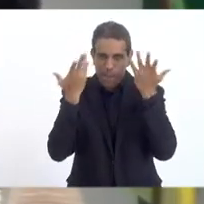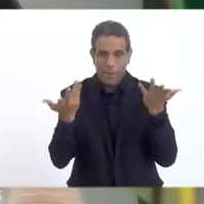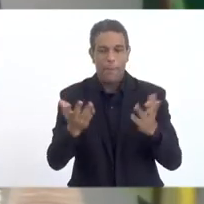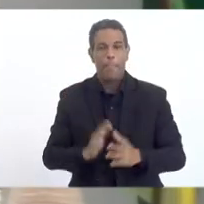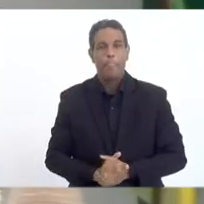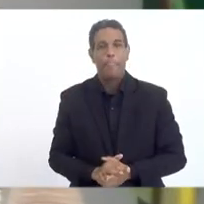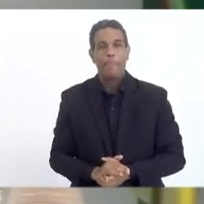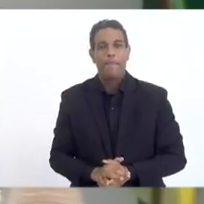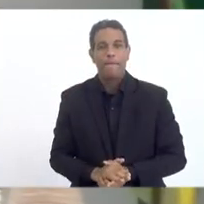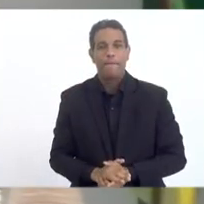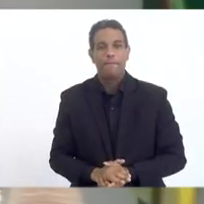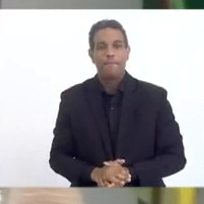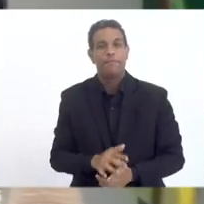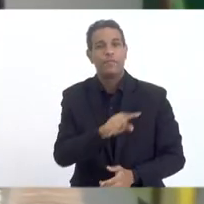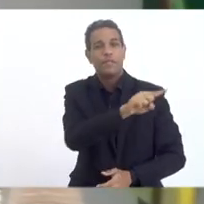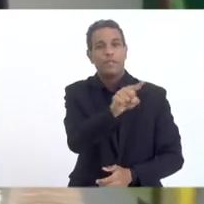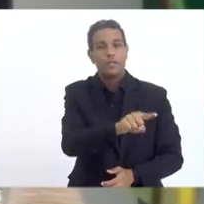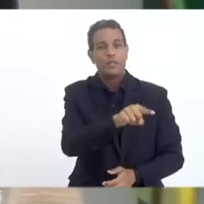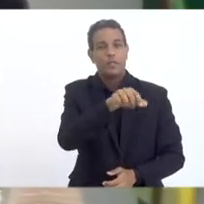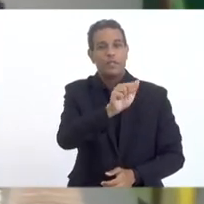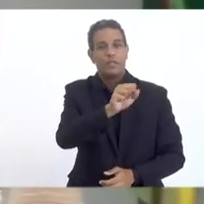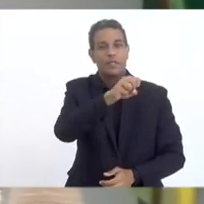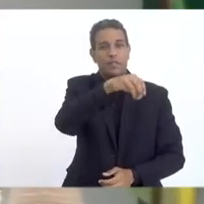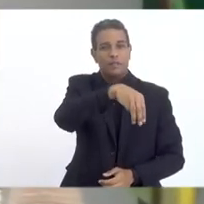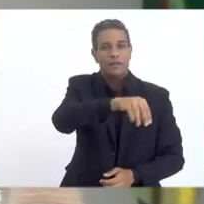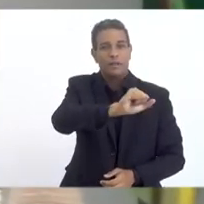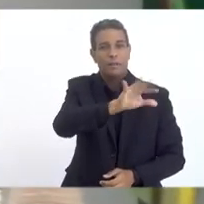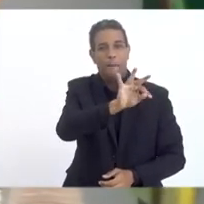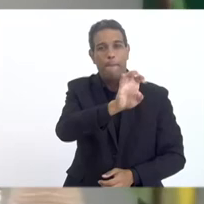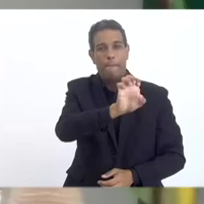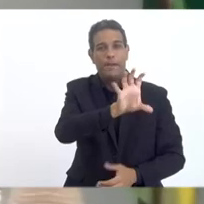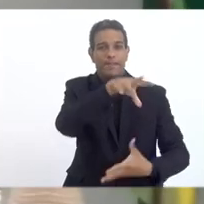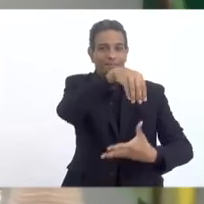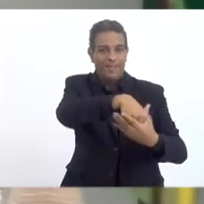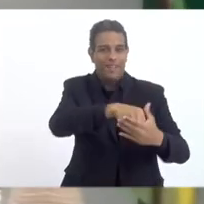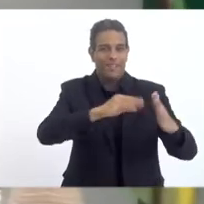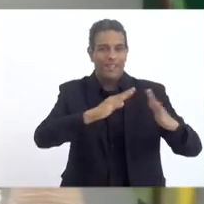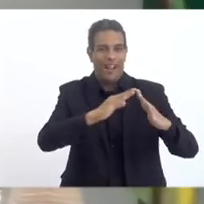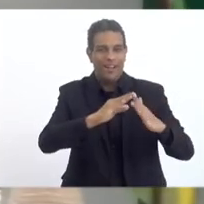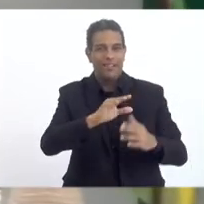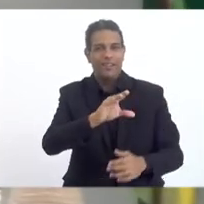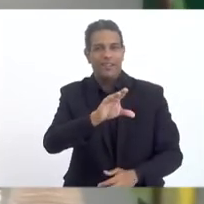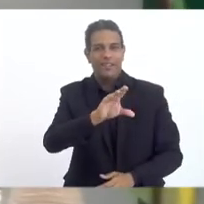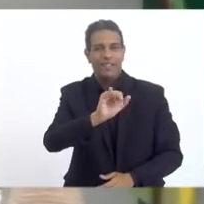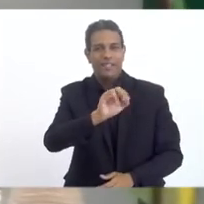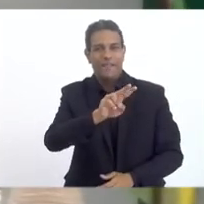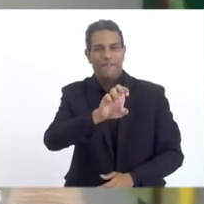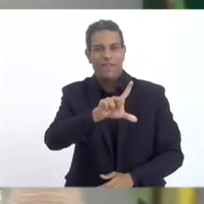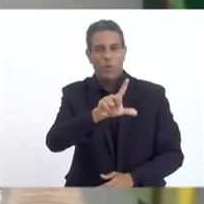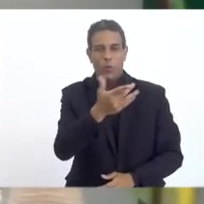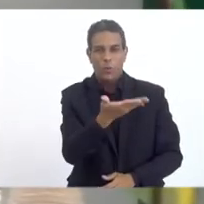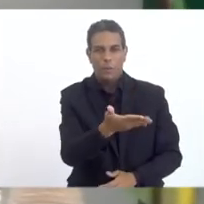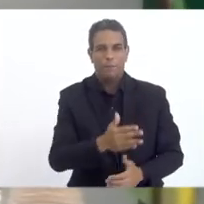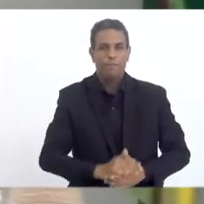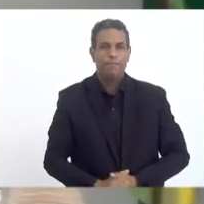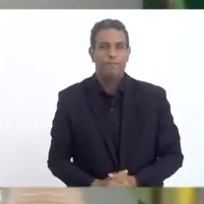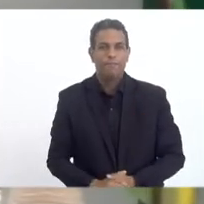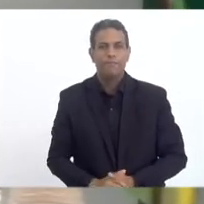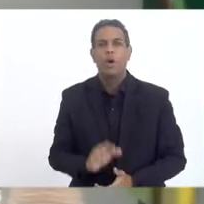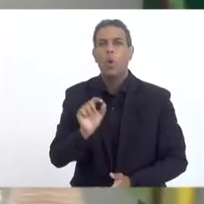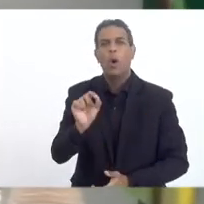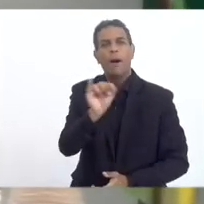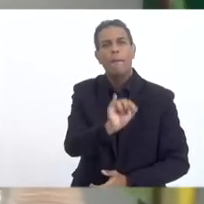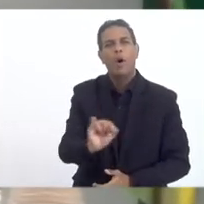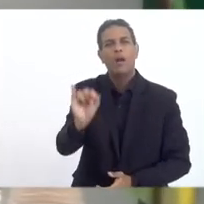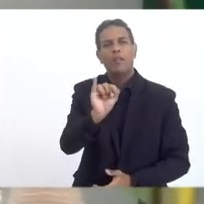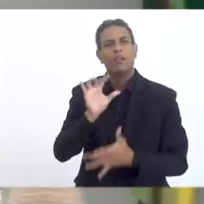naval é o Zamit. Eu descobri outro dia na audiência pública que ele era fuzileiro naval. Bom. Eu acho que isso é